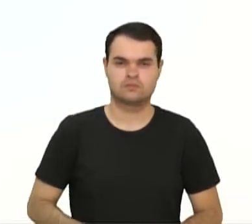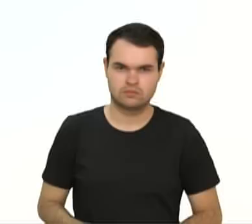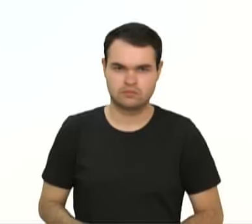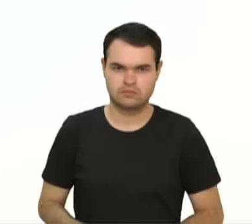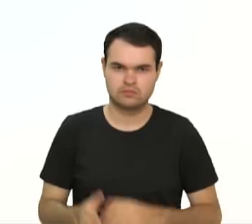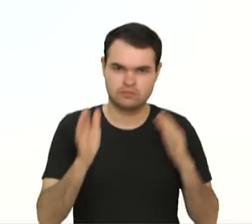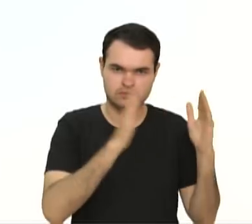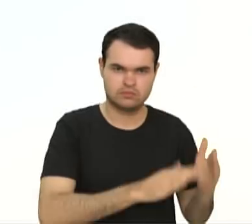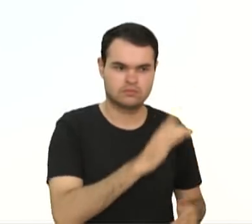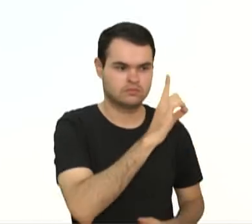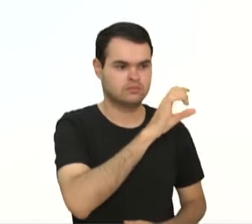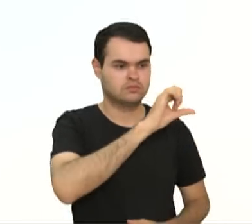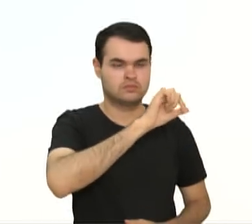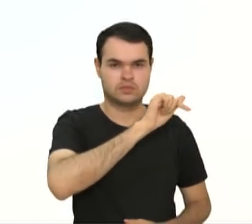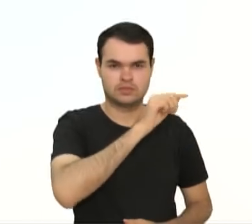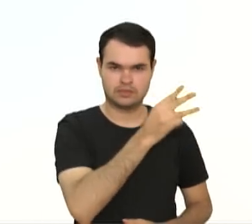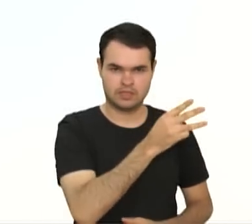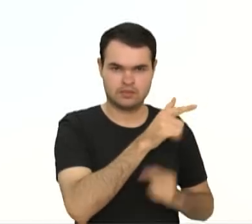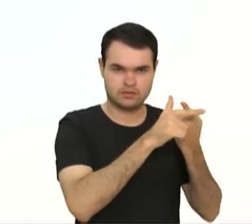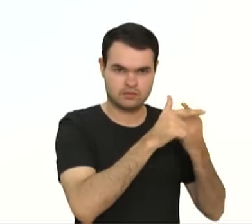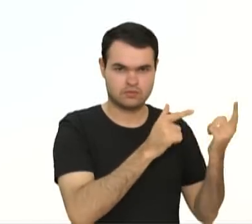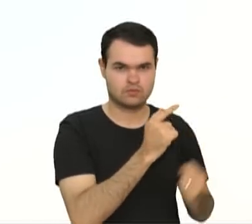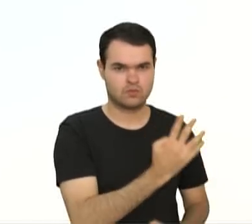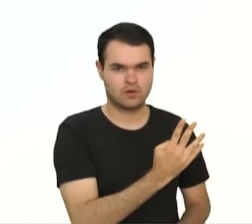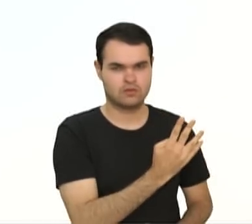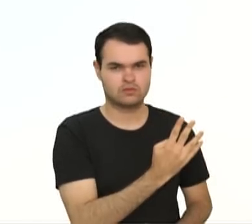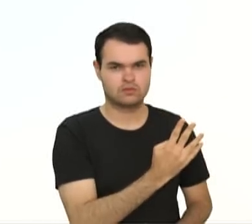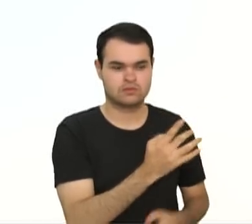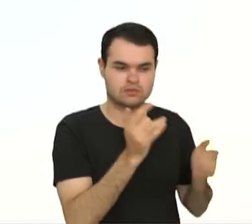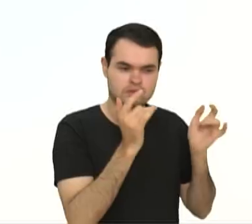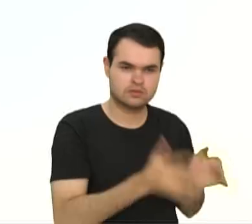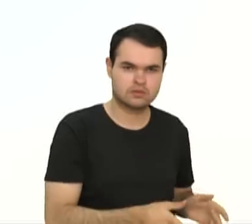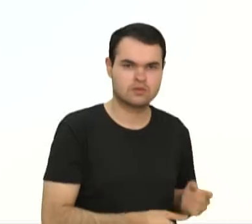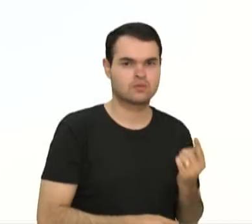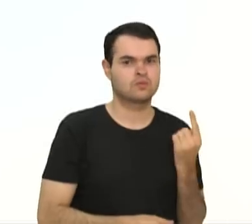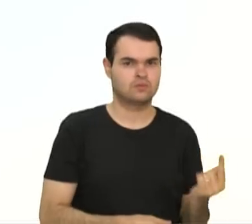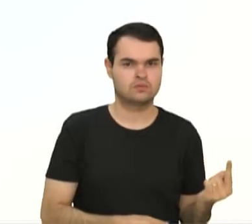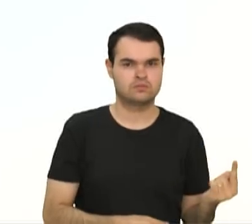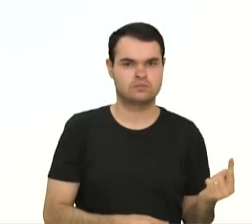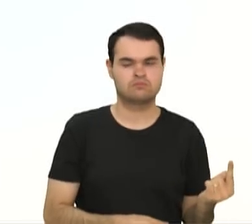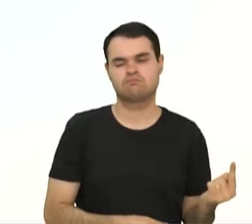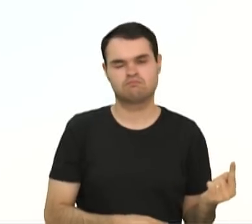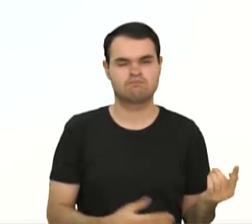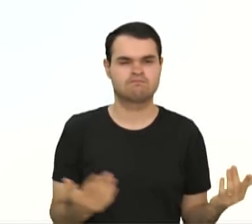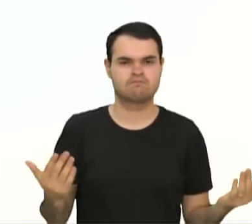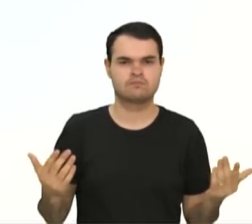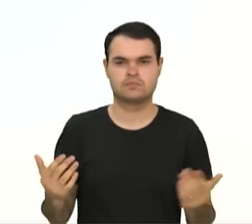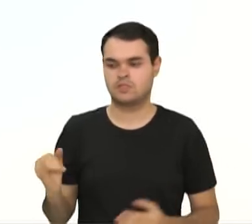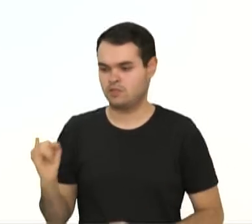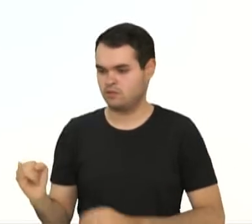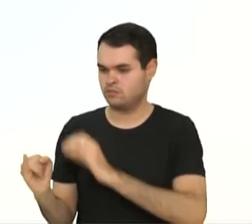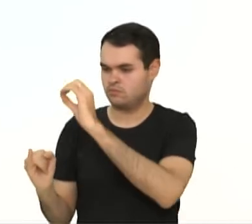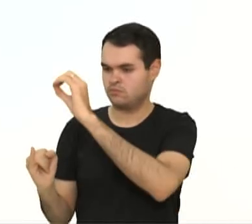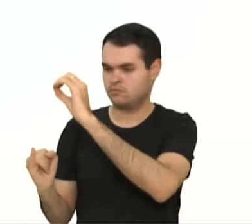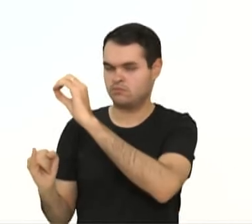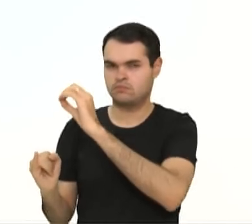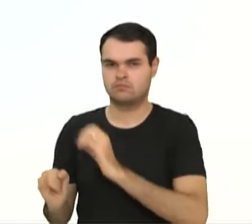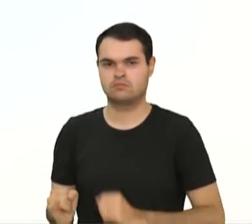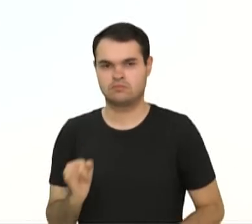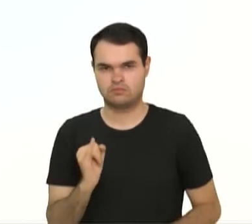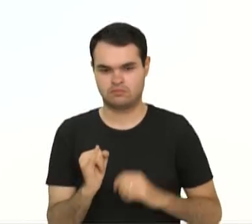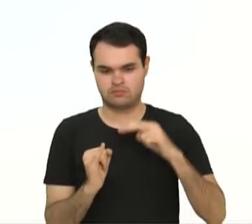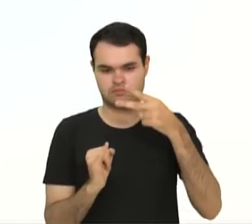o 1973 dividido por 4, o resto vai ser 1. Ou seja, i elevado a 0, i elevado